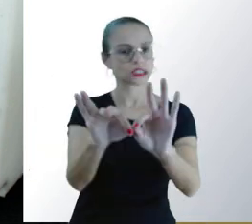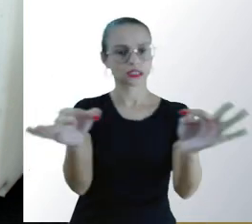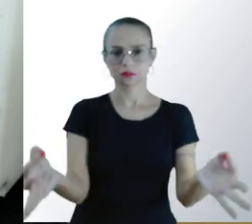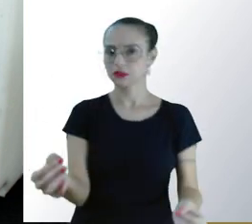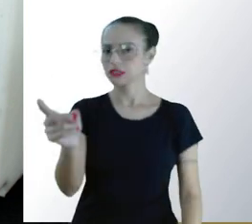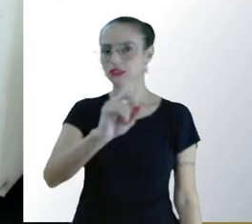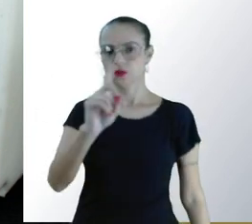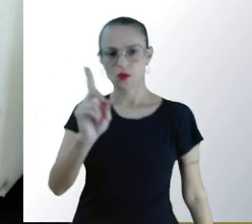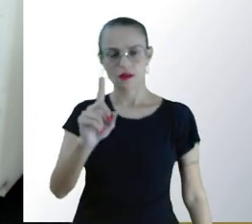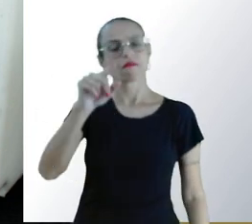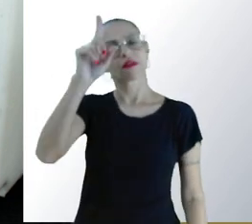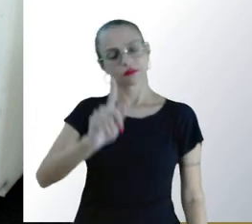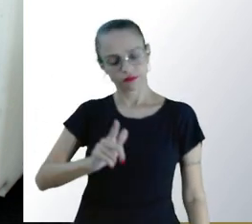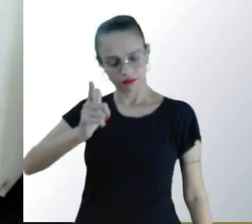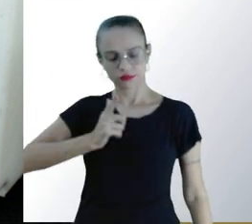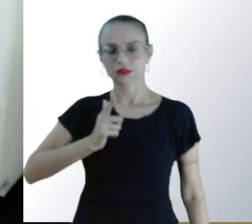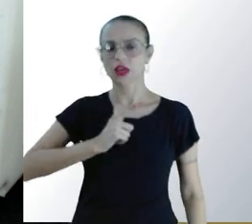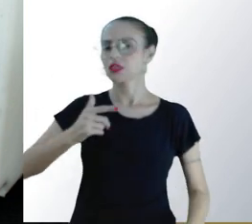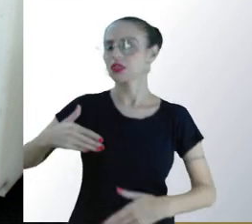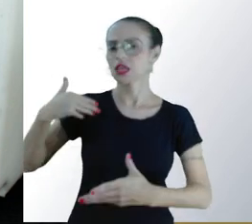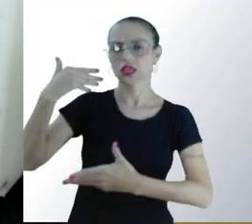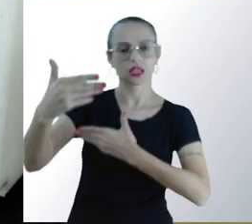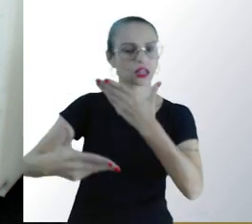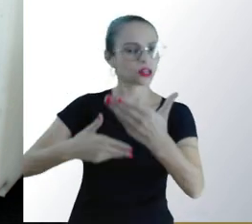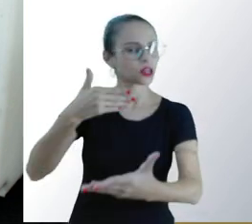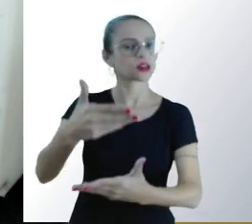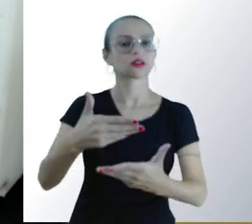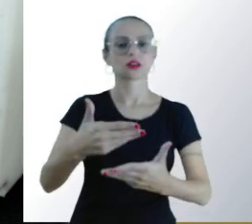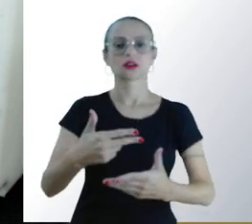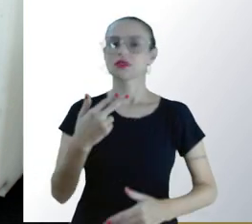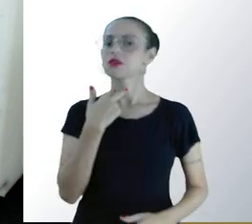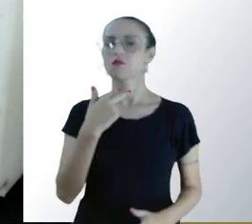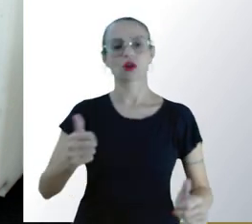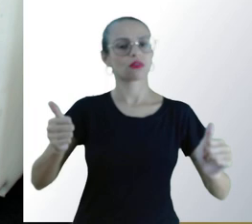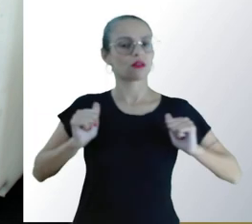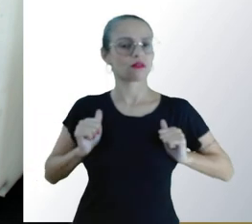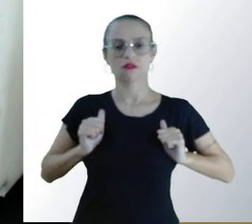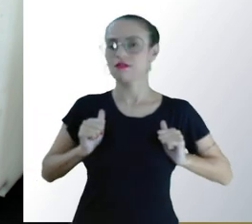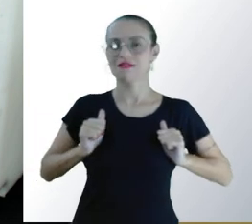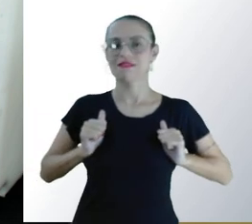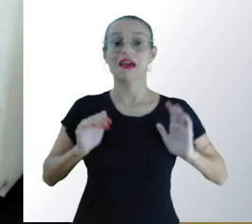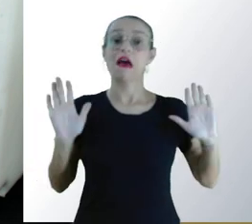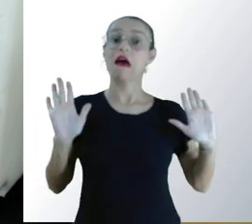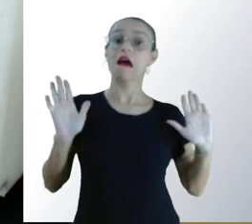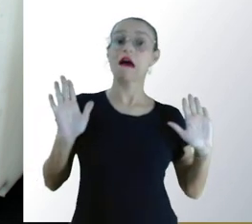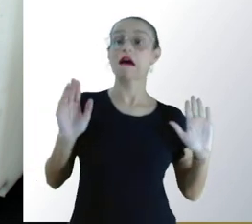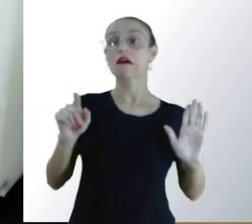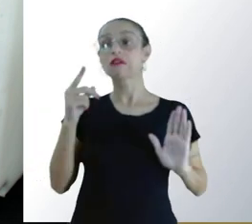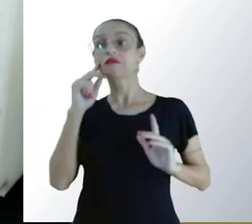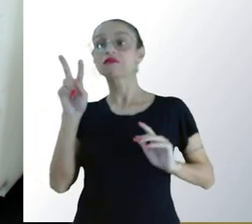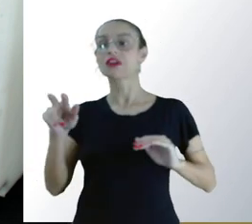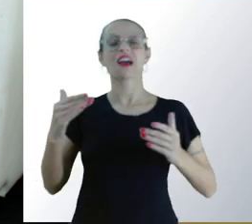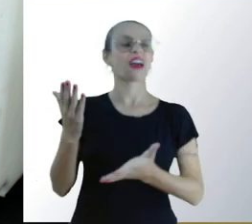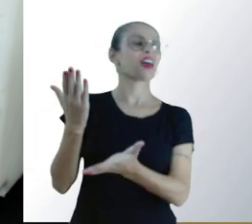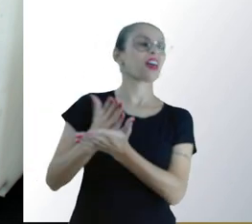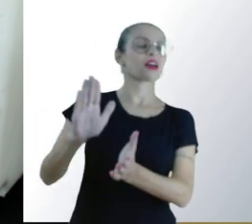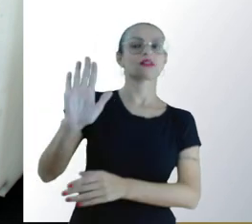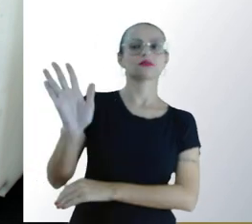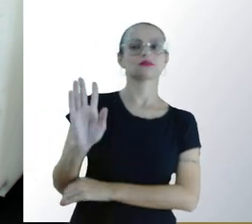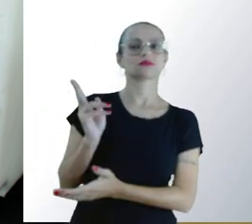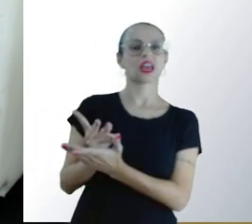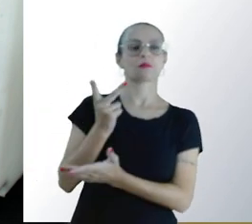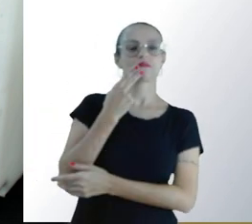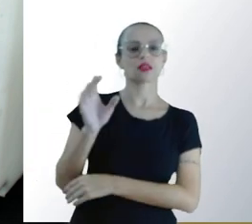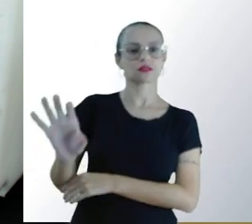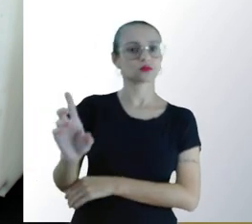né? Envolve várias questões, mas não pode se omitir. Eu estou ouvindo aqui, mas deixa para lá, ela sempre fala